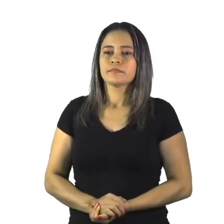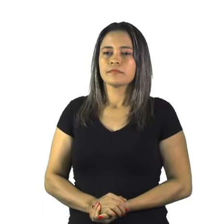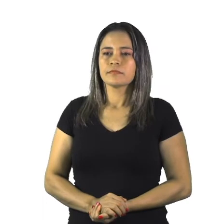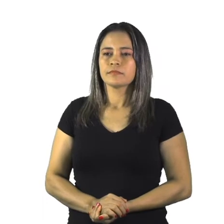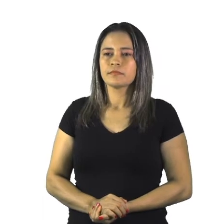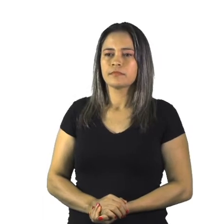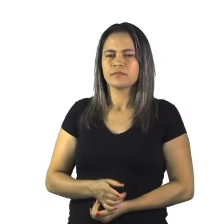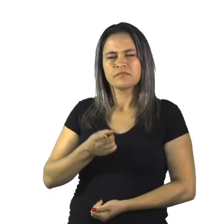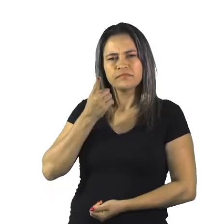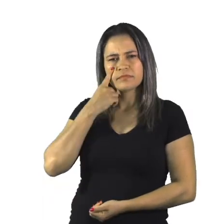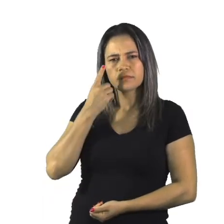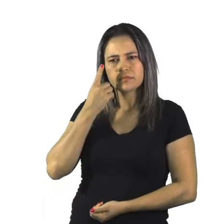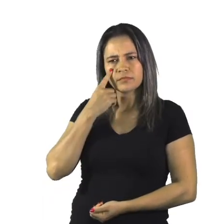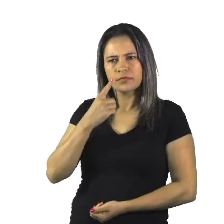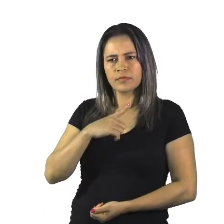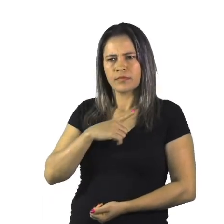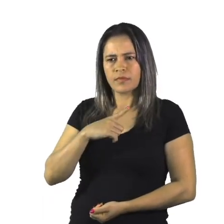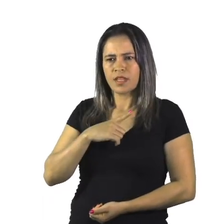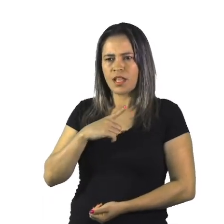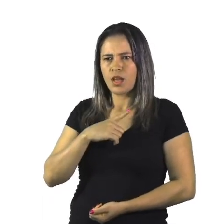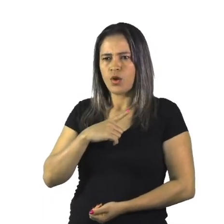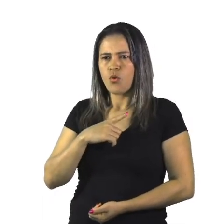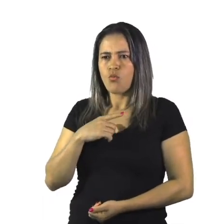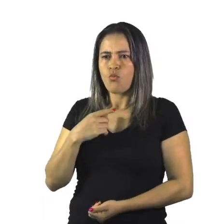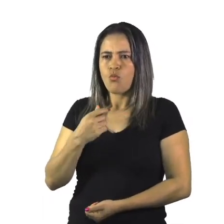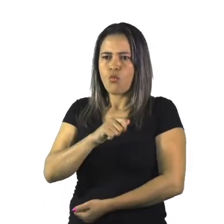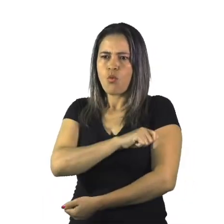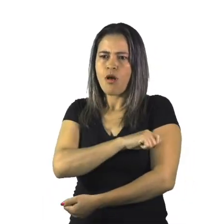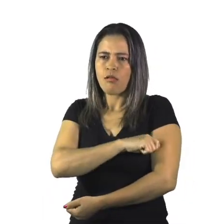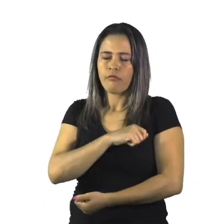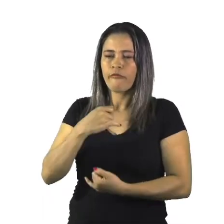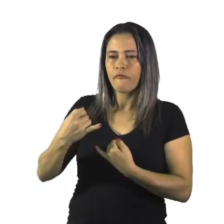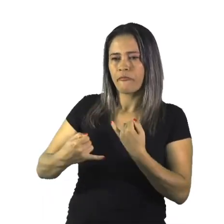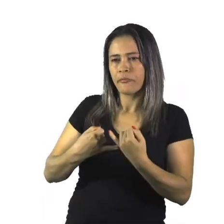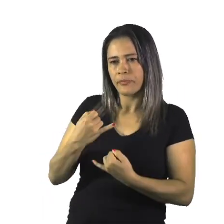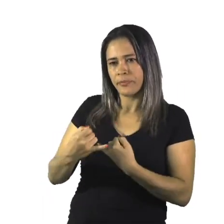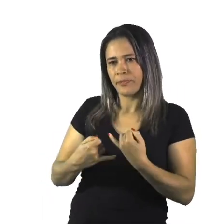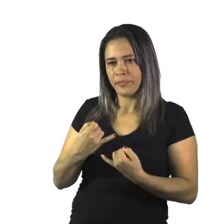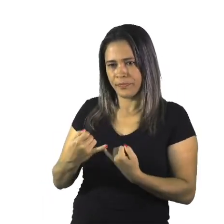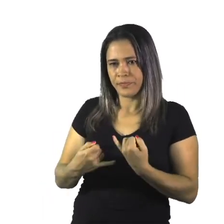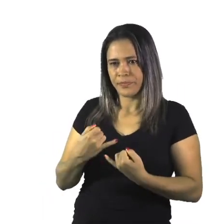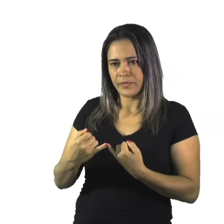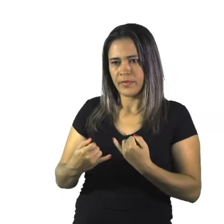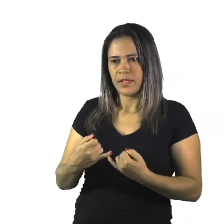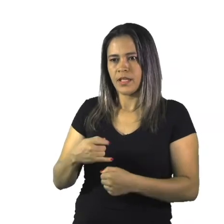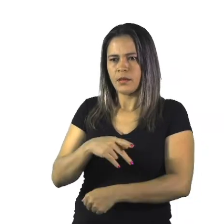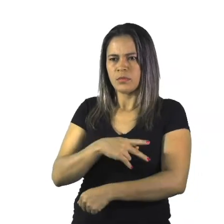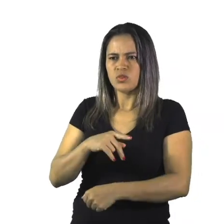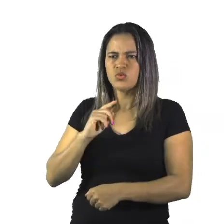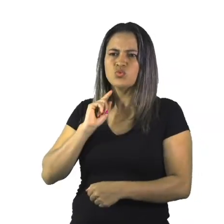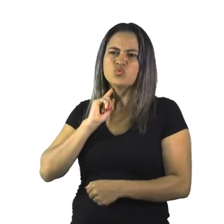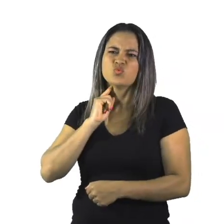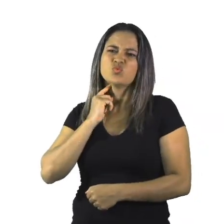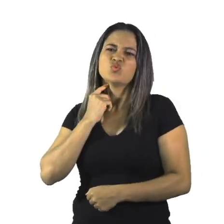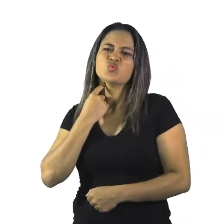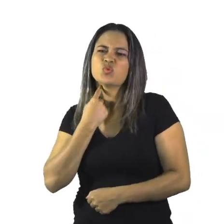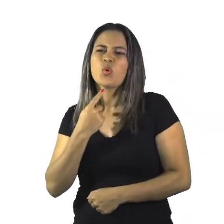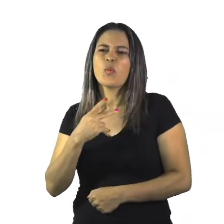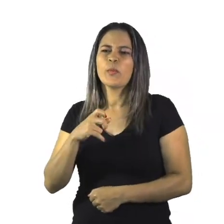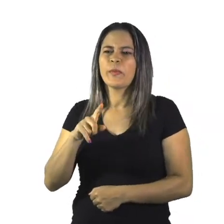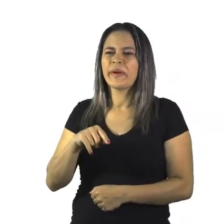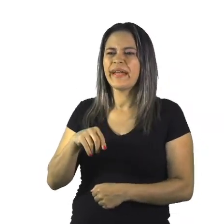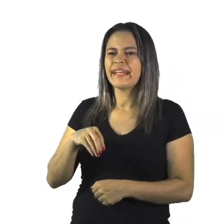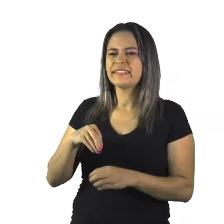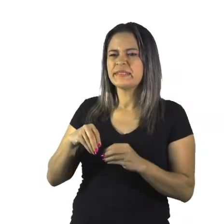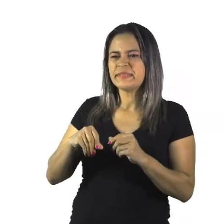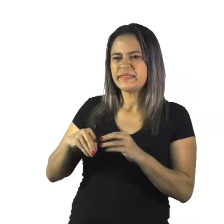Vocês vão observar que tem um aluno meu que ele foi brincar no parquinho, sujou o pé dele todo de lama, né? E